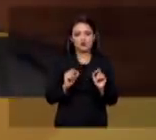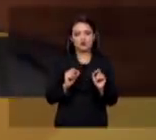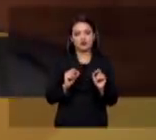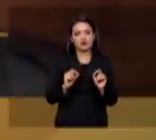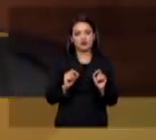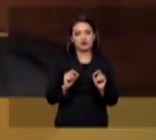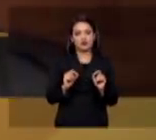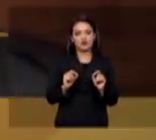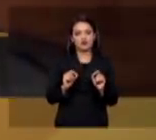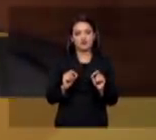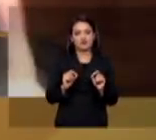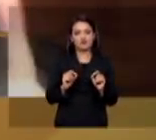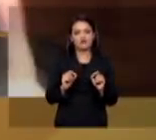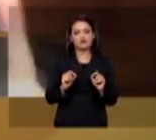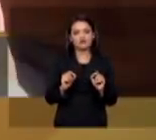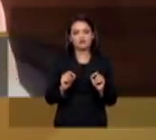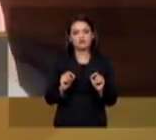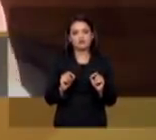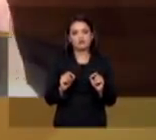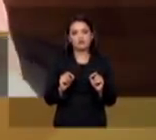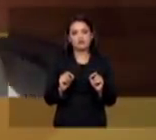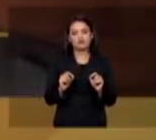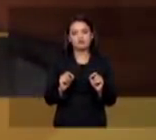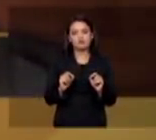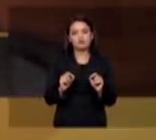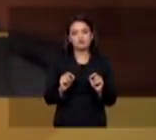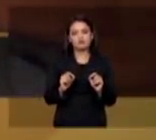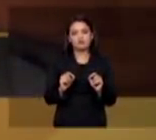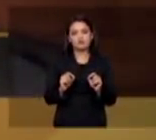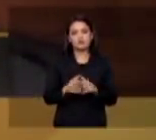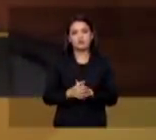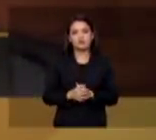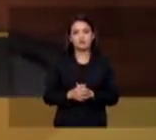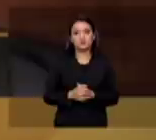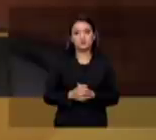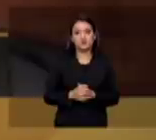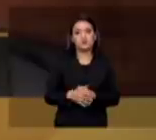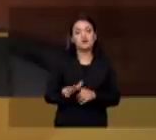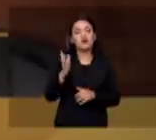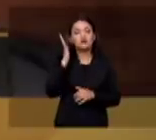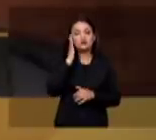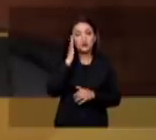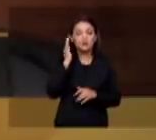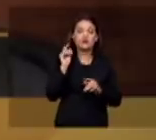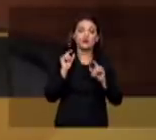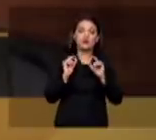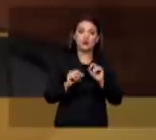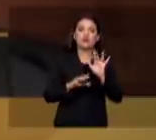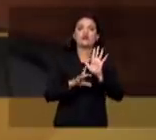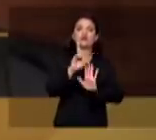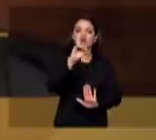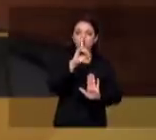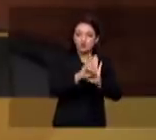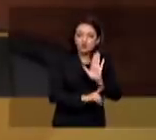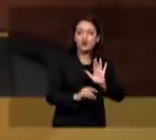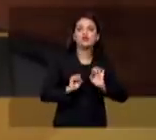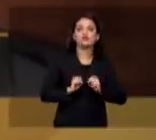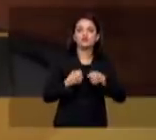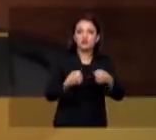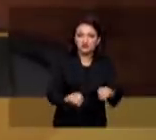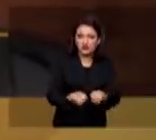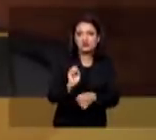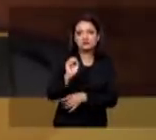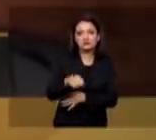se negar hipótese alguma, que se cuida do legítimo exercício do direito de defesa,